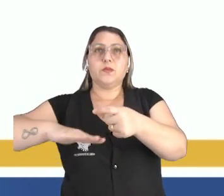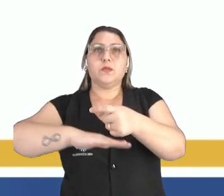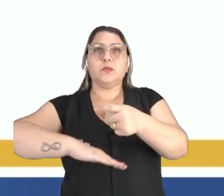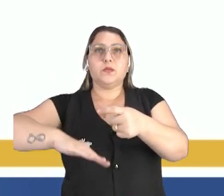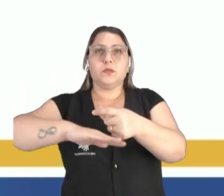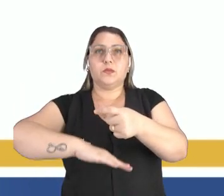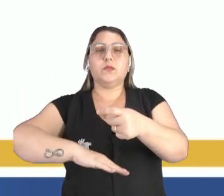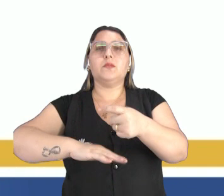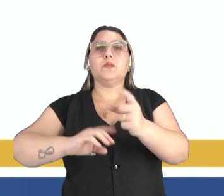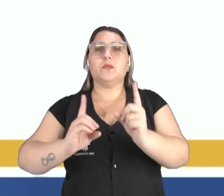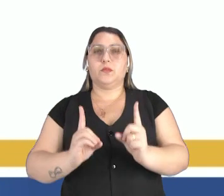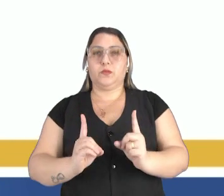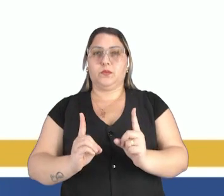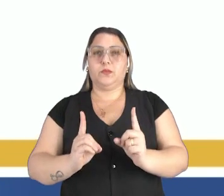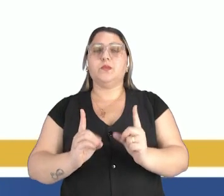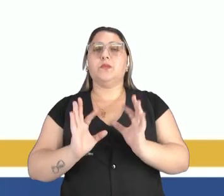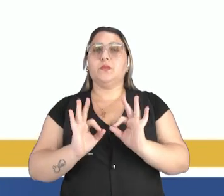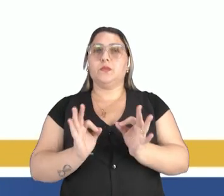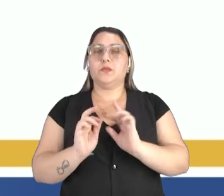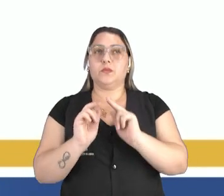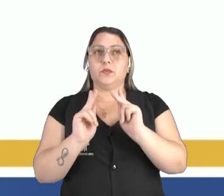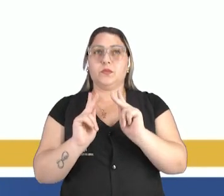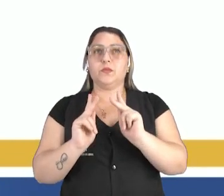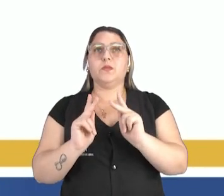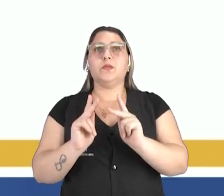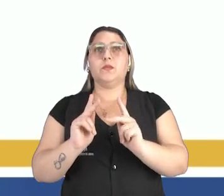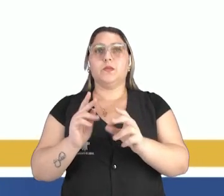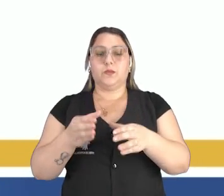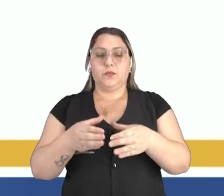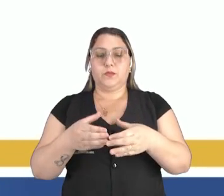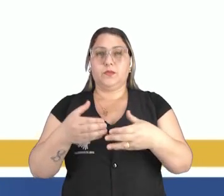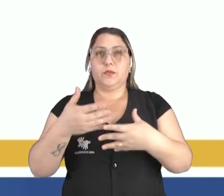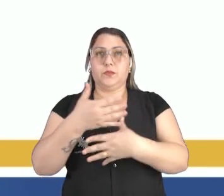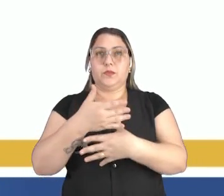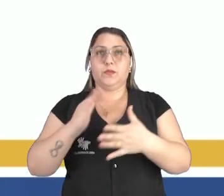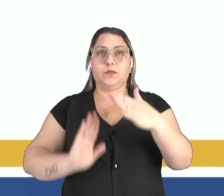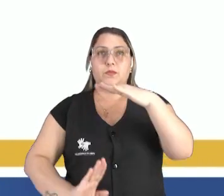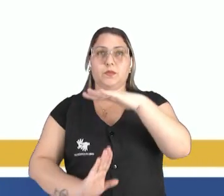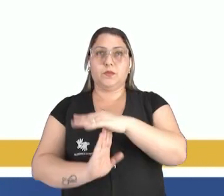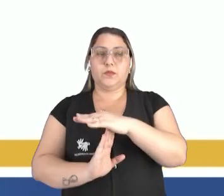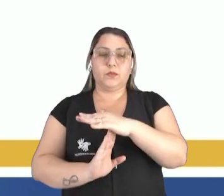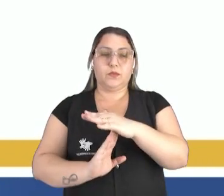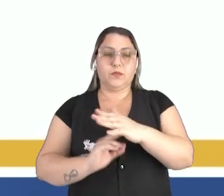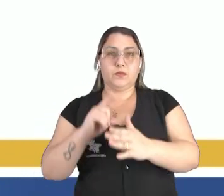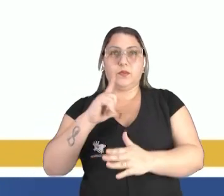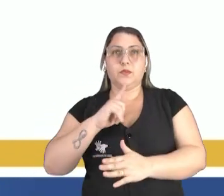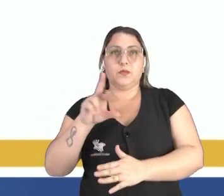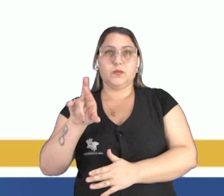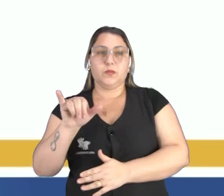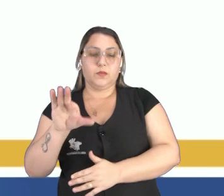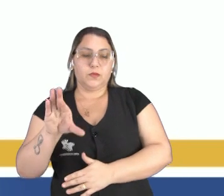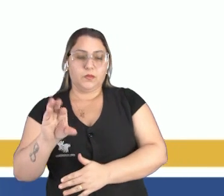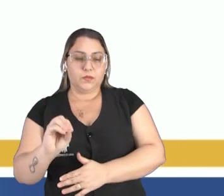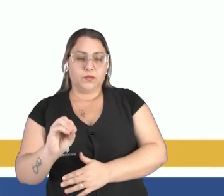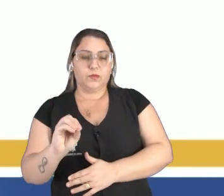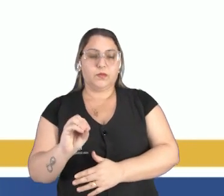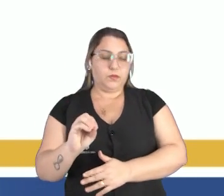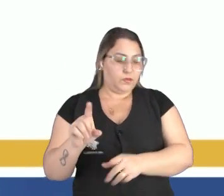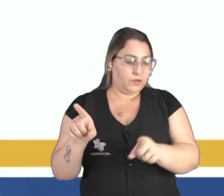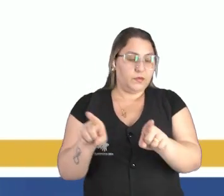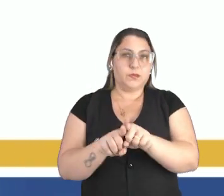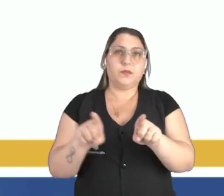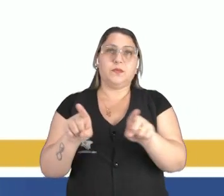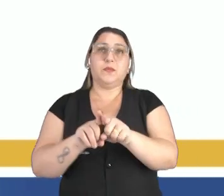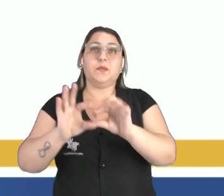entre si, ok? Do centro daqui da circunferência até a extremidade, nós temos o raio, tá? E